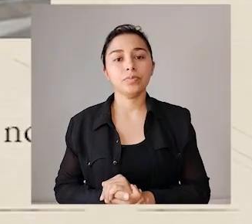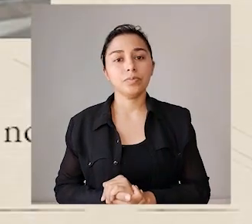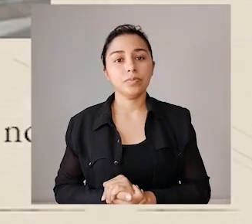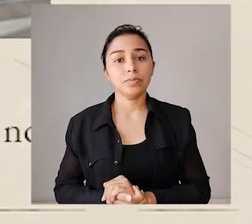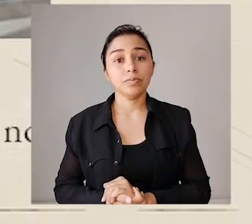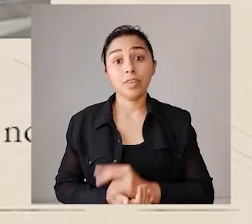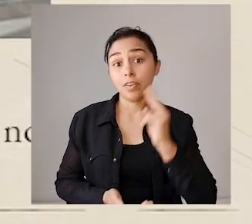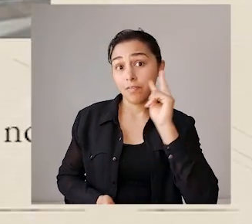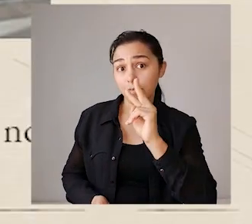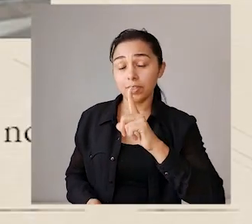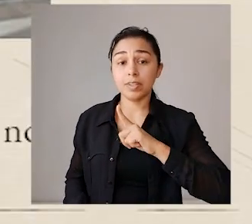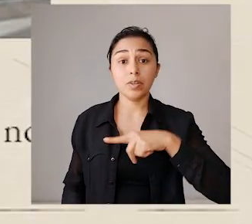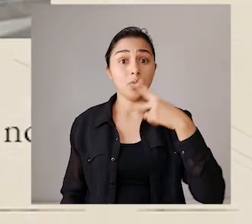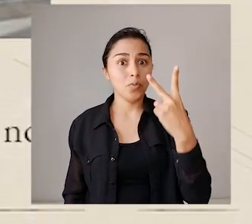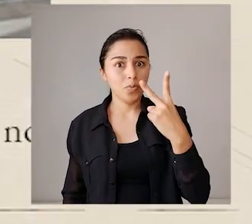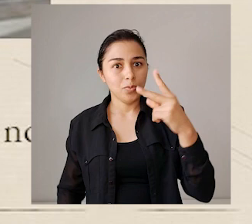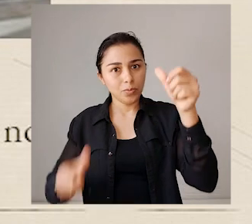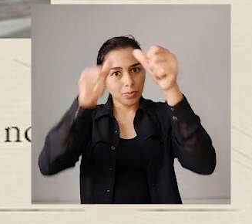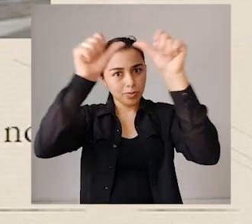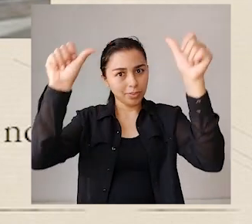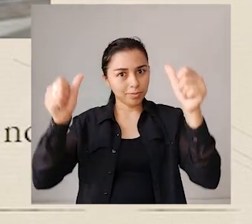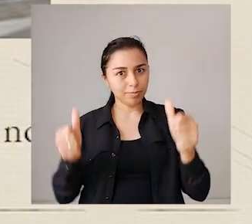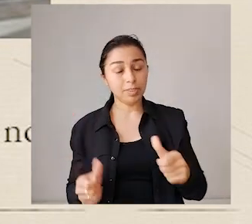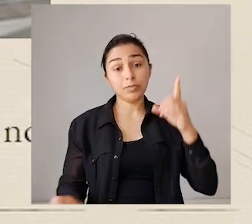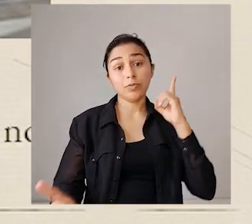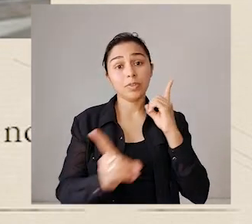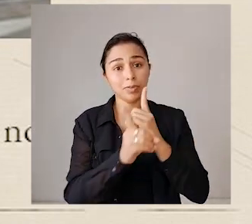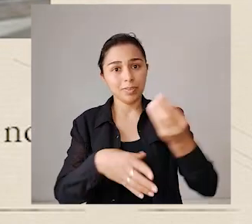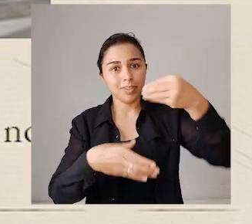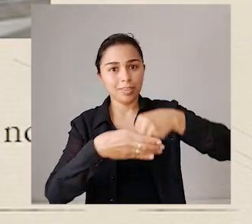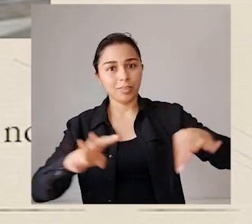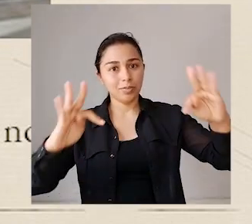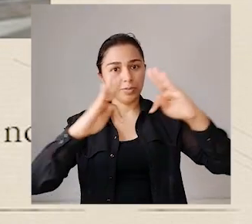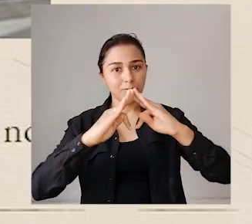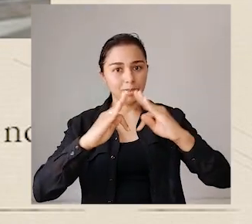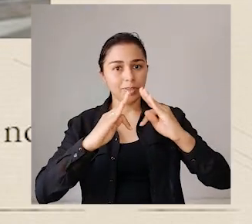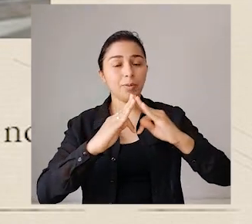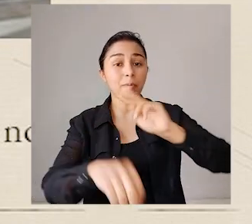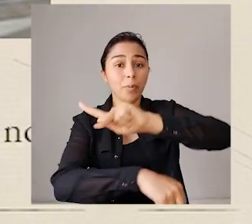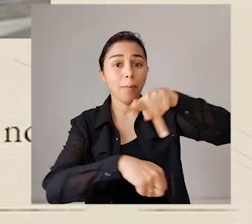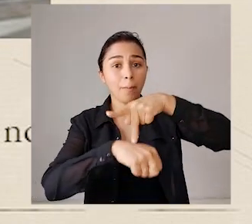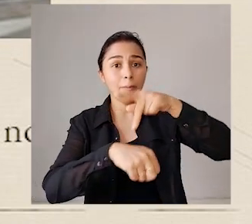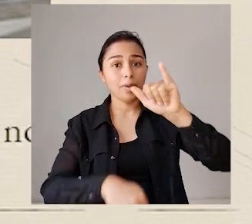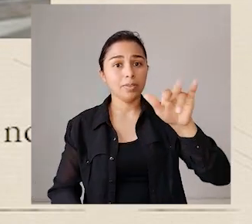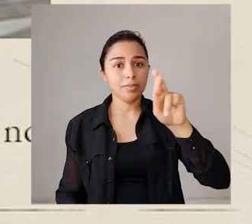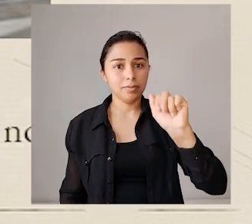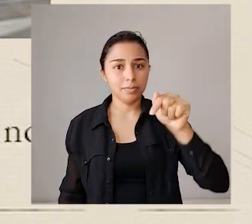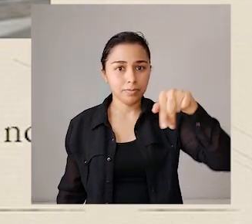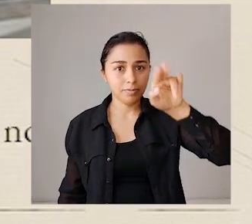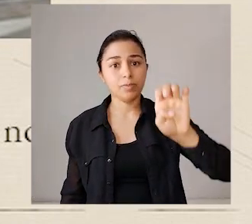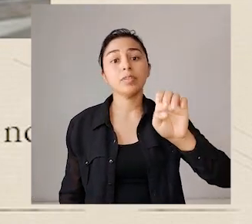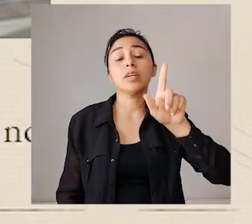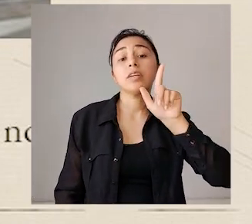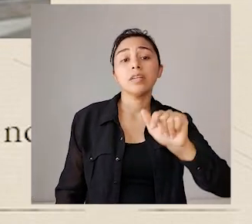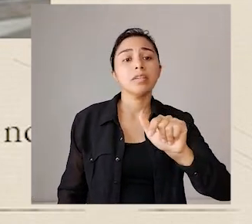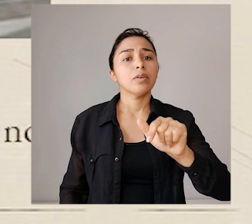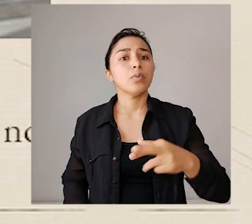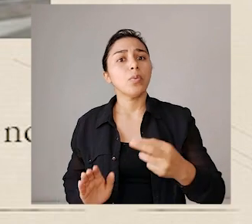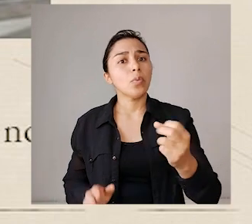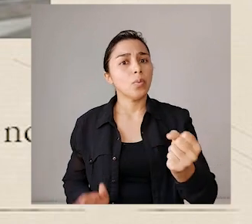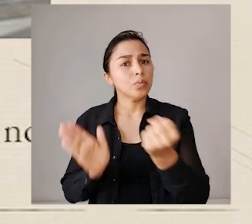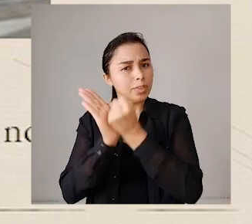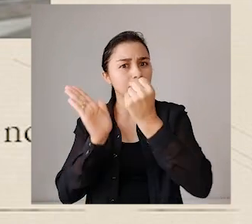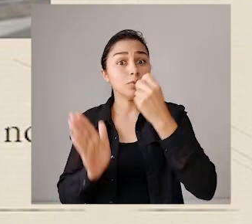nós temos duas estátuas que foram encontradas em um templo no Iraque, que está simbolizando dois